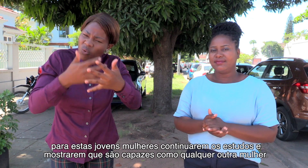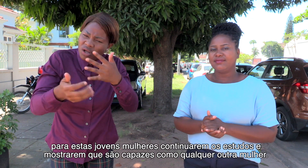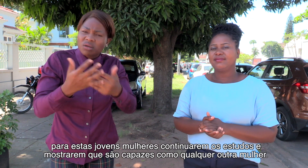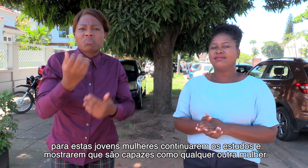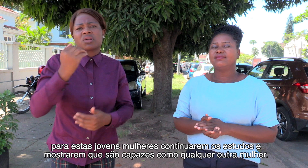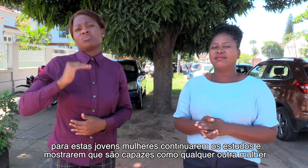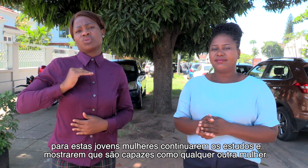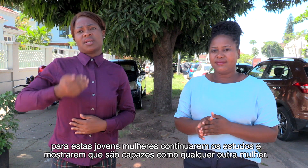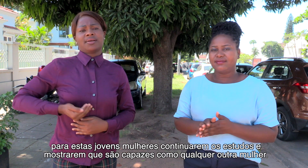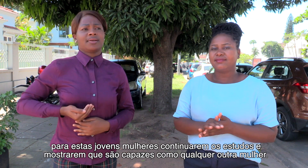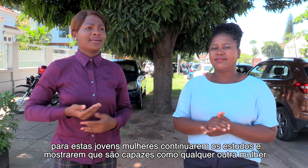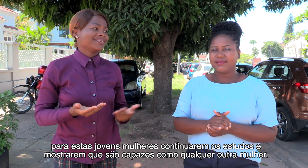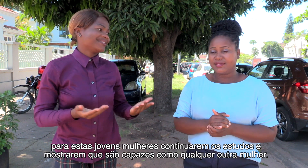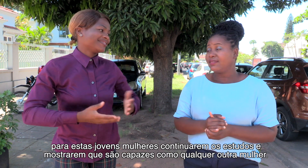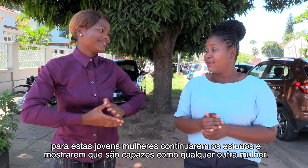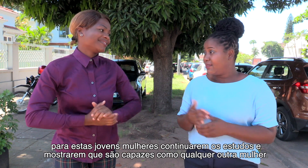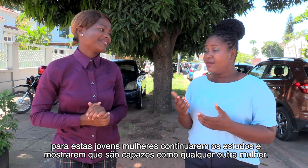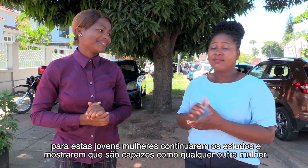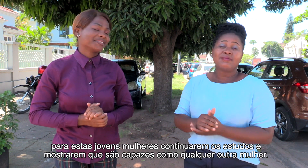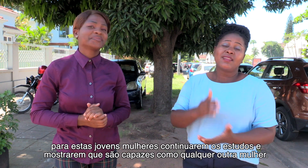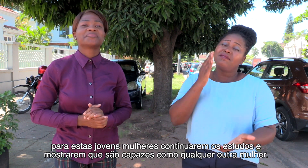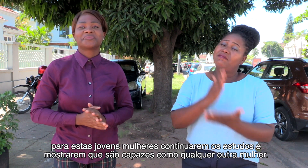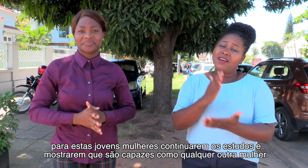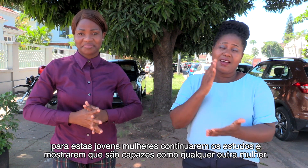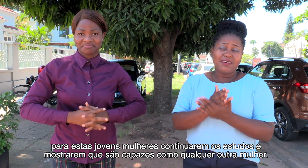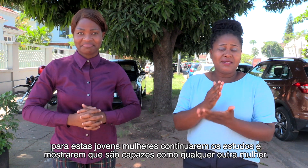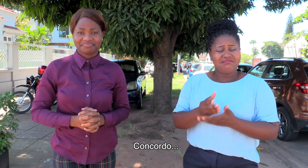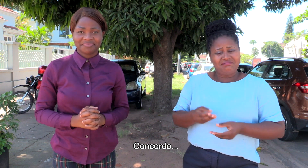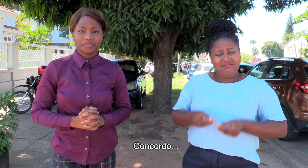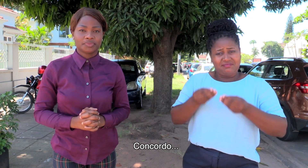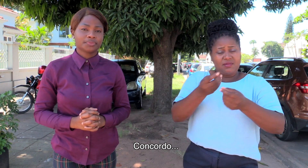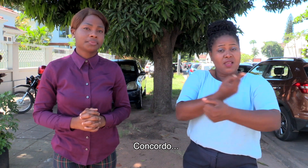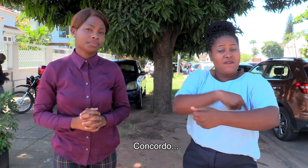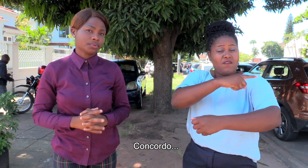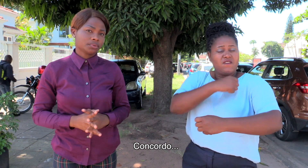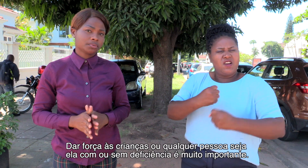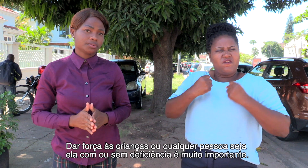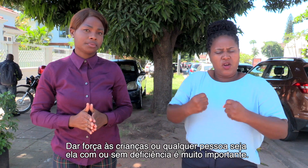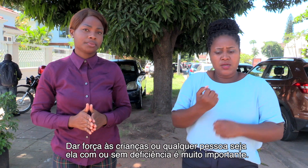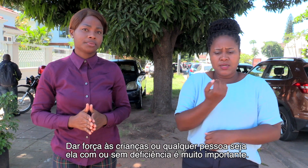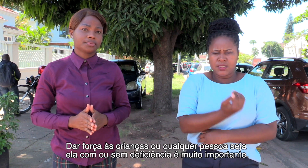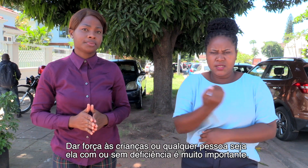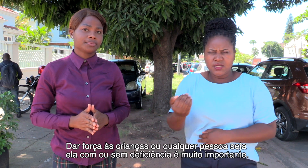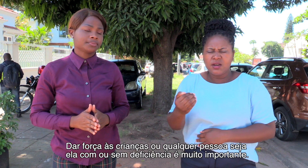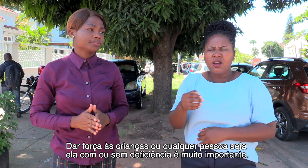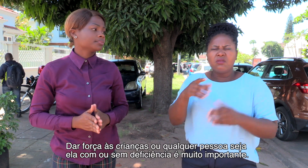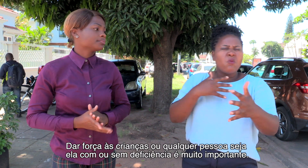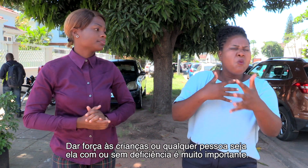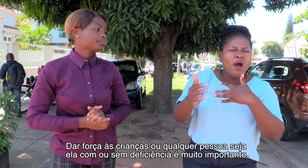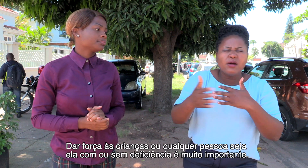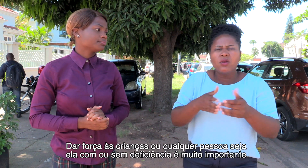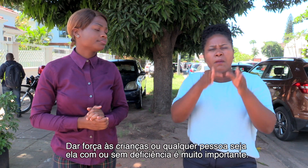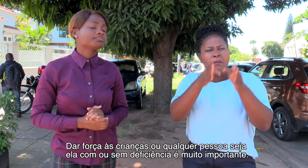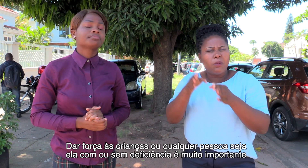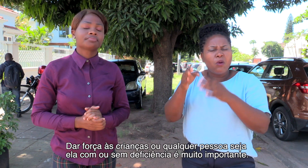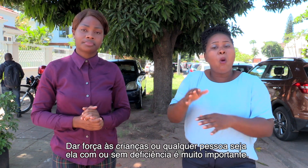estudos e mostrarem que são capazes como qualquer outra mulher. Concordo. Dar força às crianças